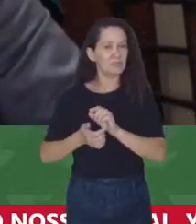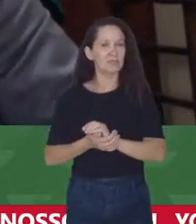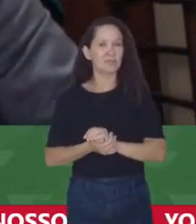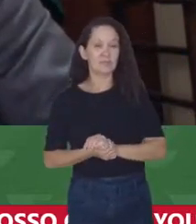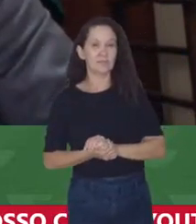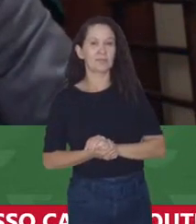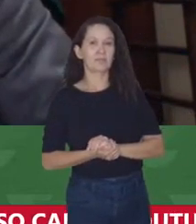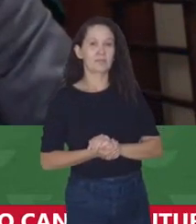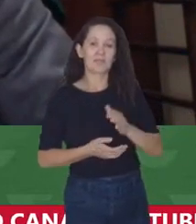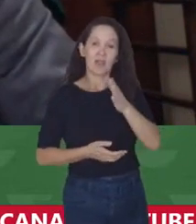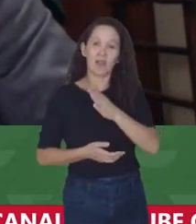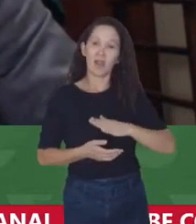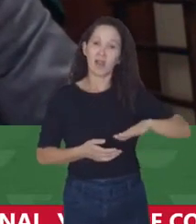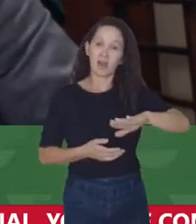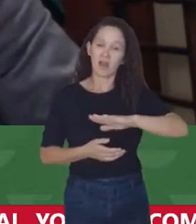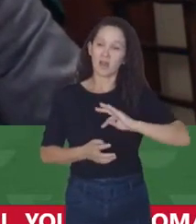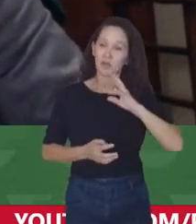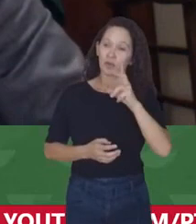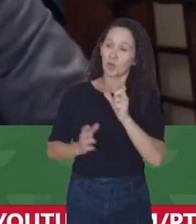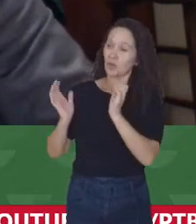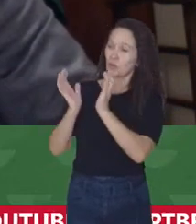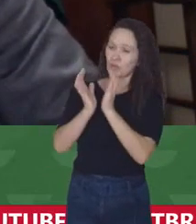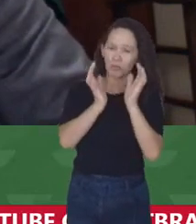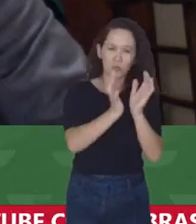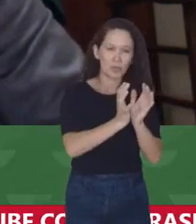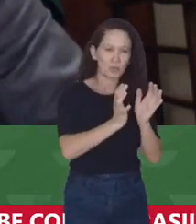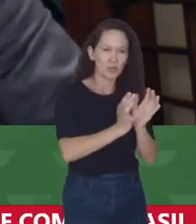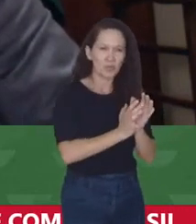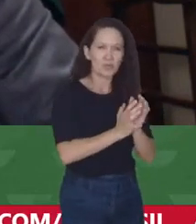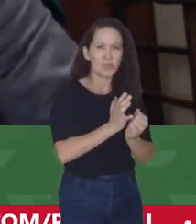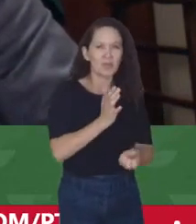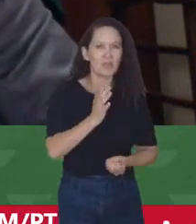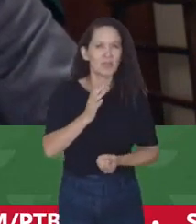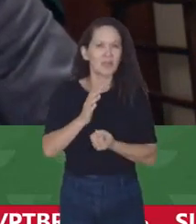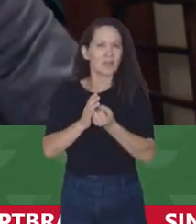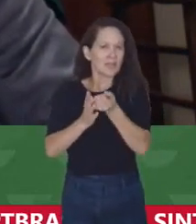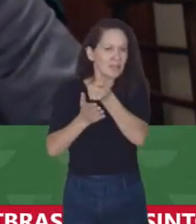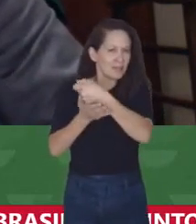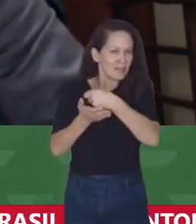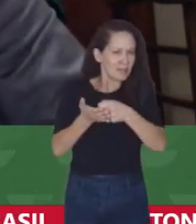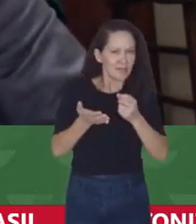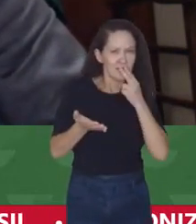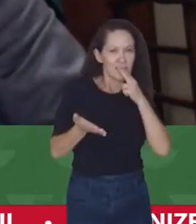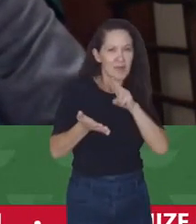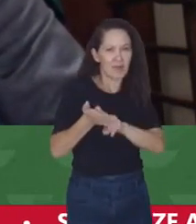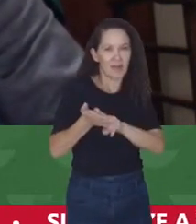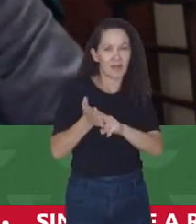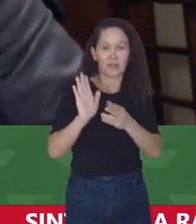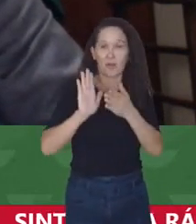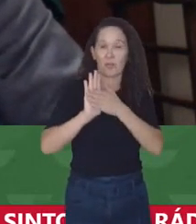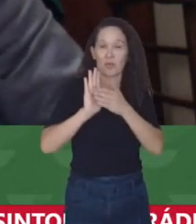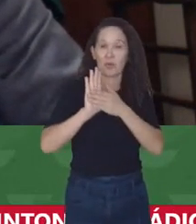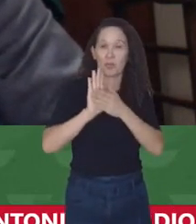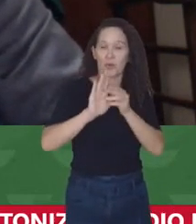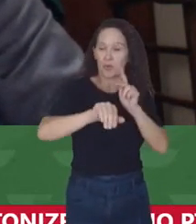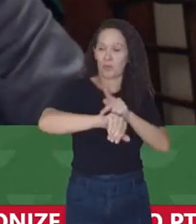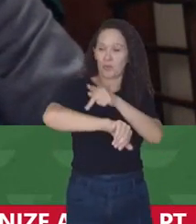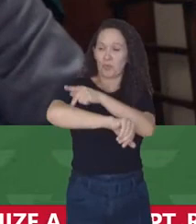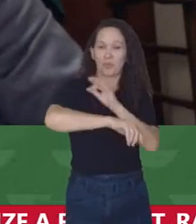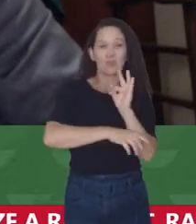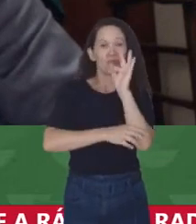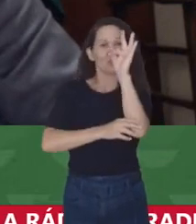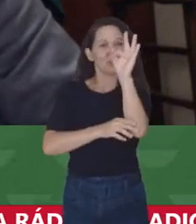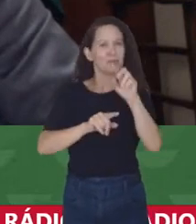que fizeram uma carta propondo uma ponte para o futuro e que,